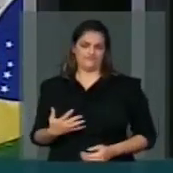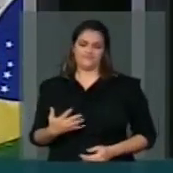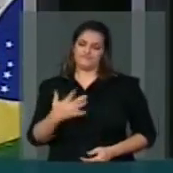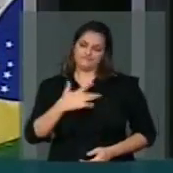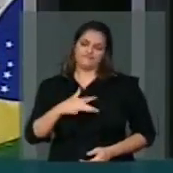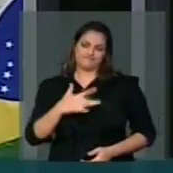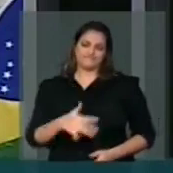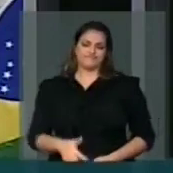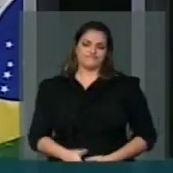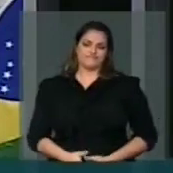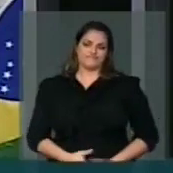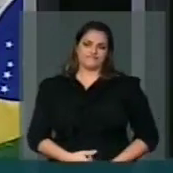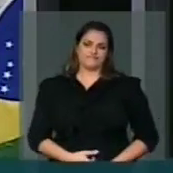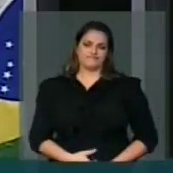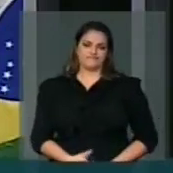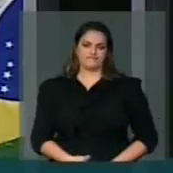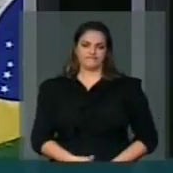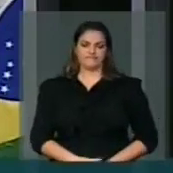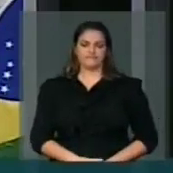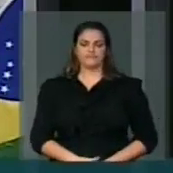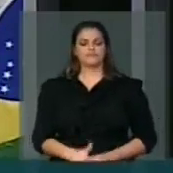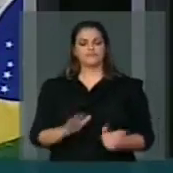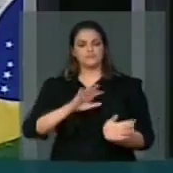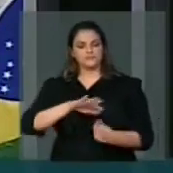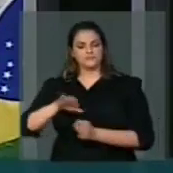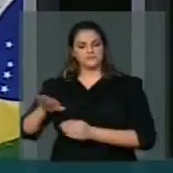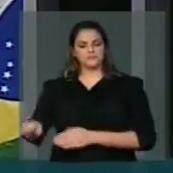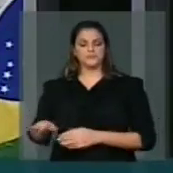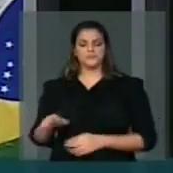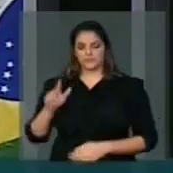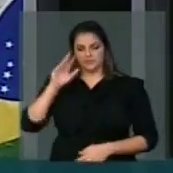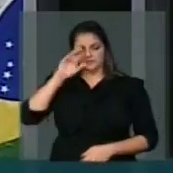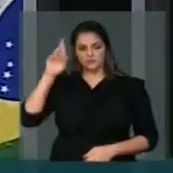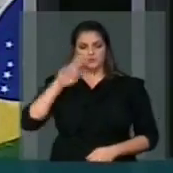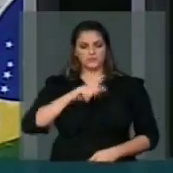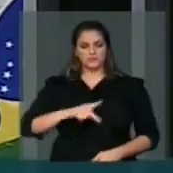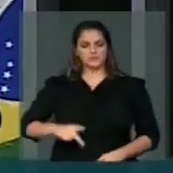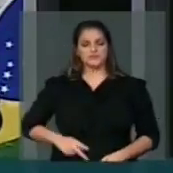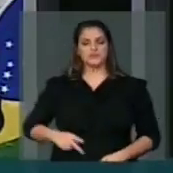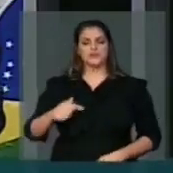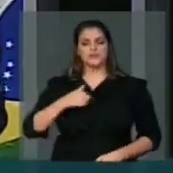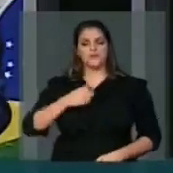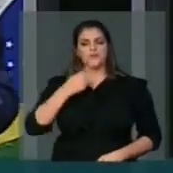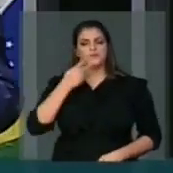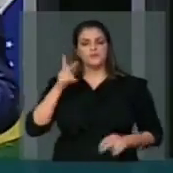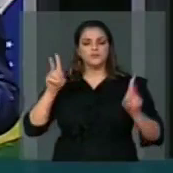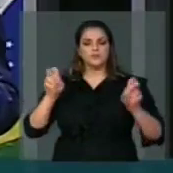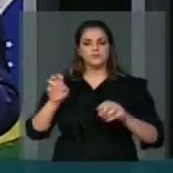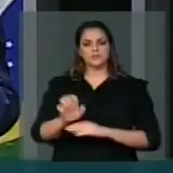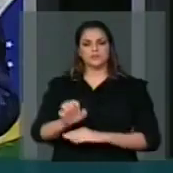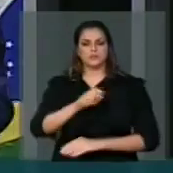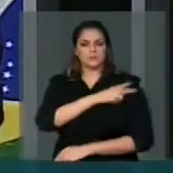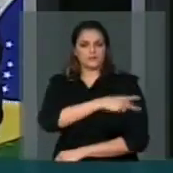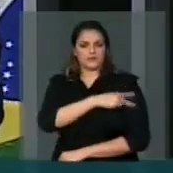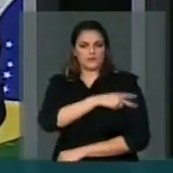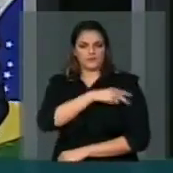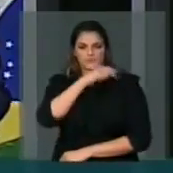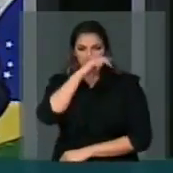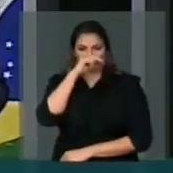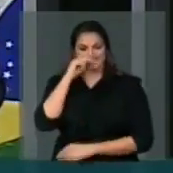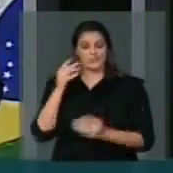Senhor presidente, quero falar um pouquinho do meu querido Piauí. Hoje é